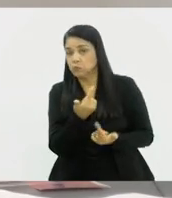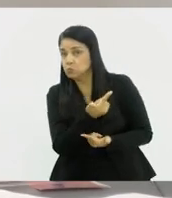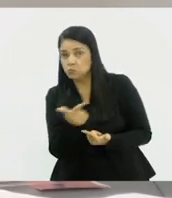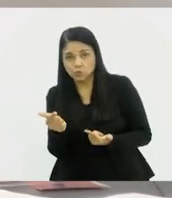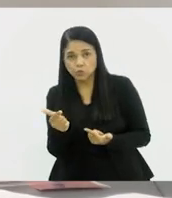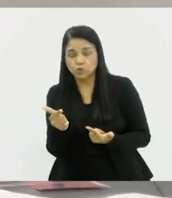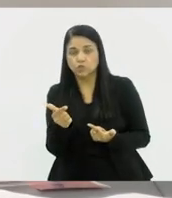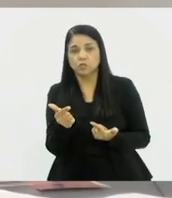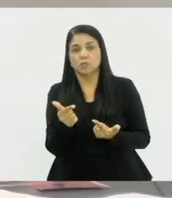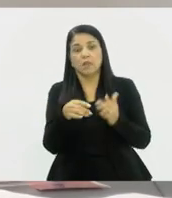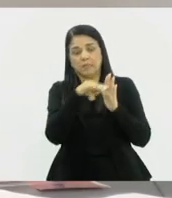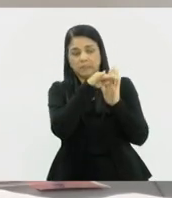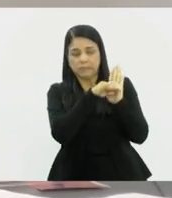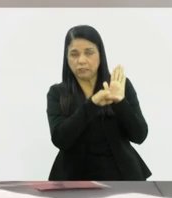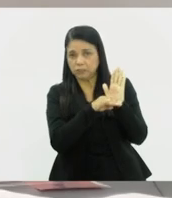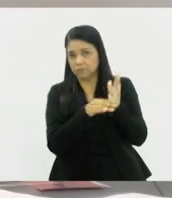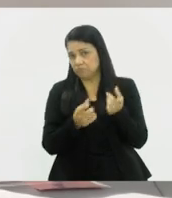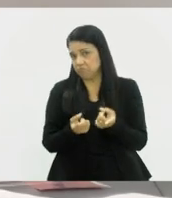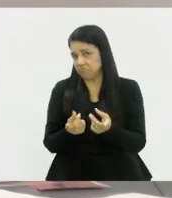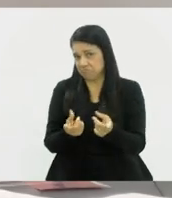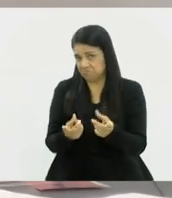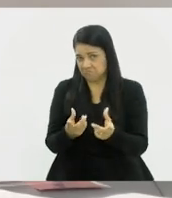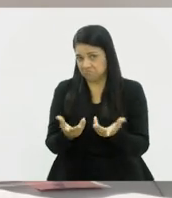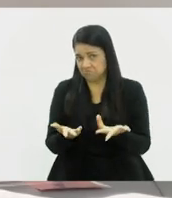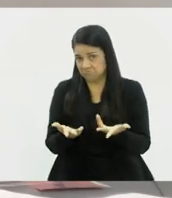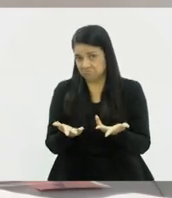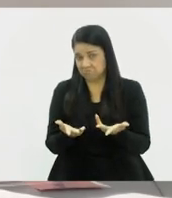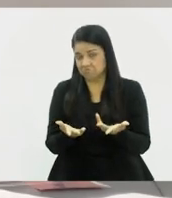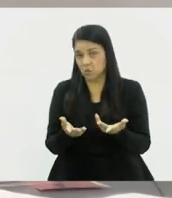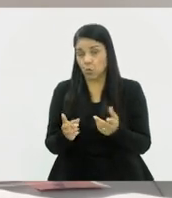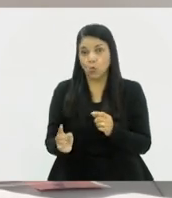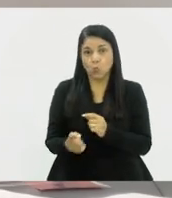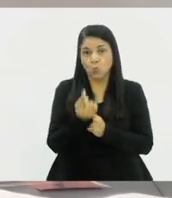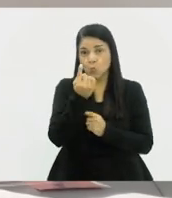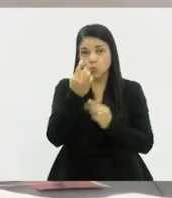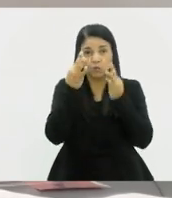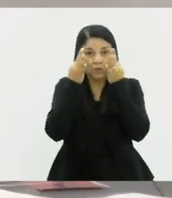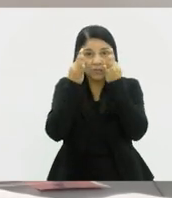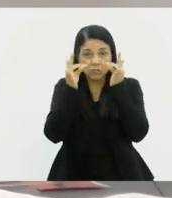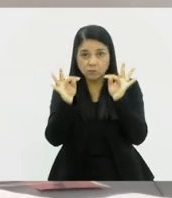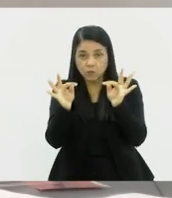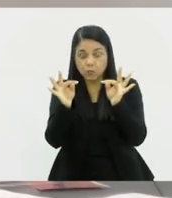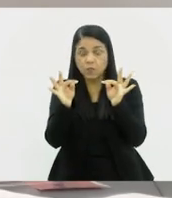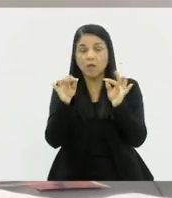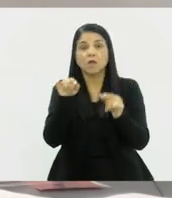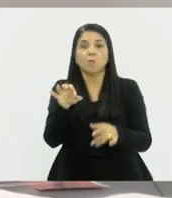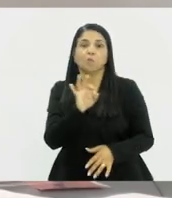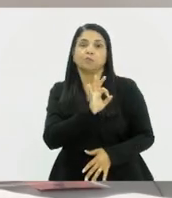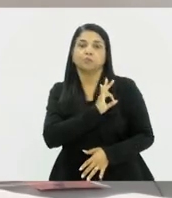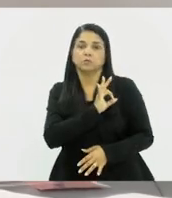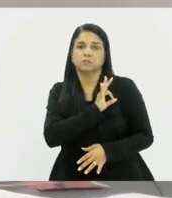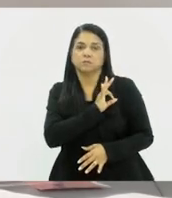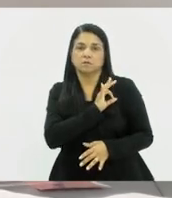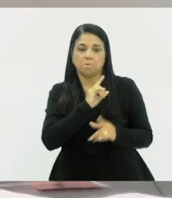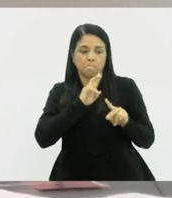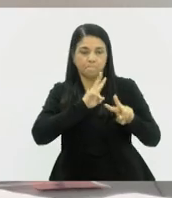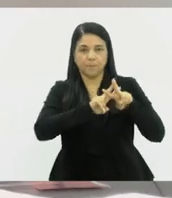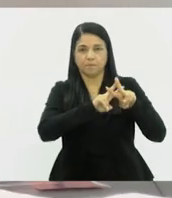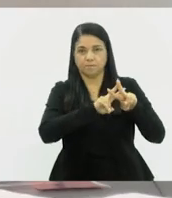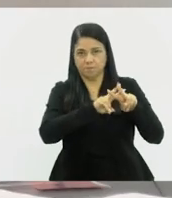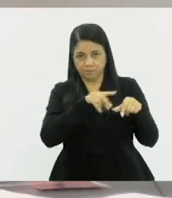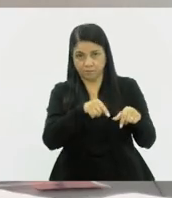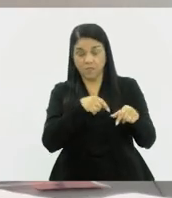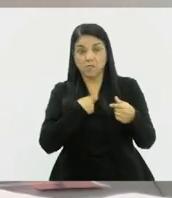fornecedores e o único testemunho de acusação era o policial que tinha preendido e constava